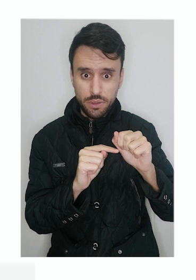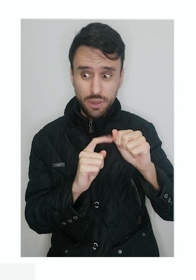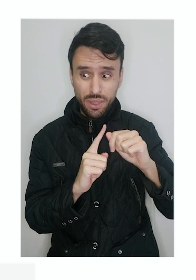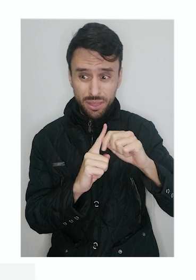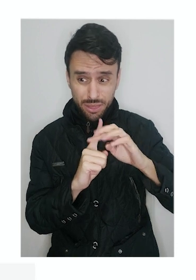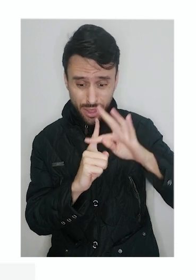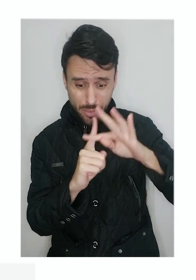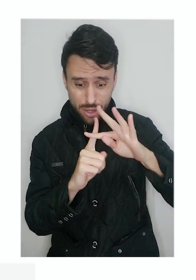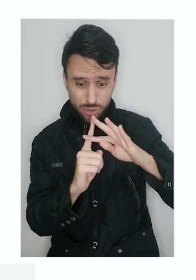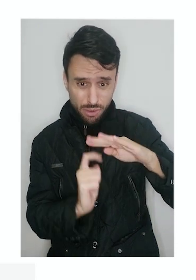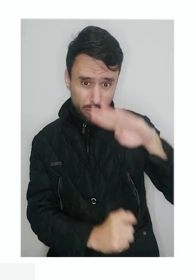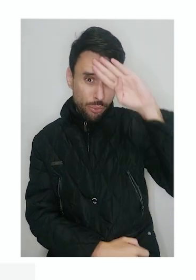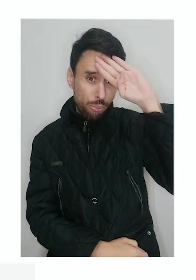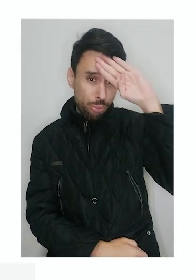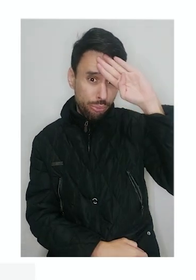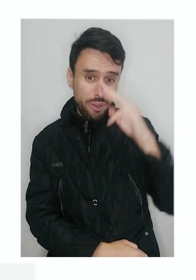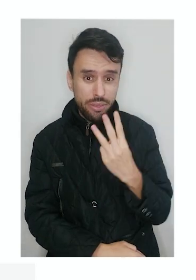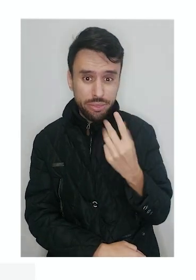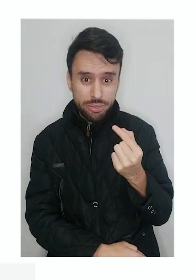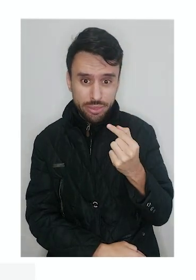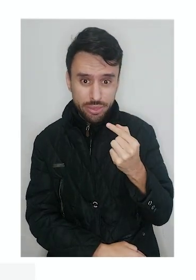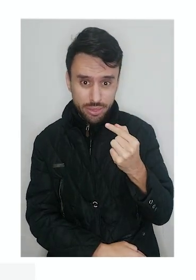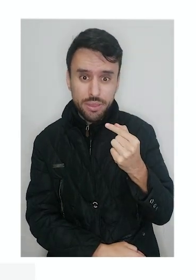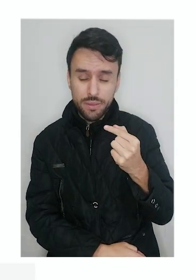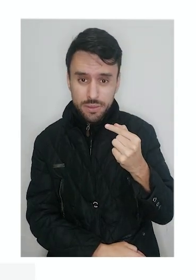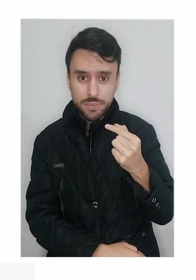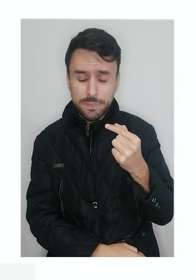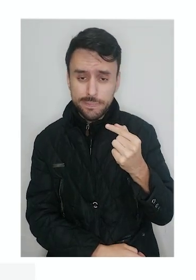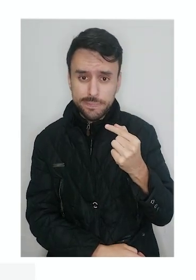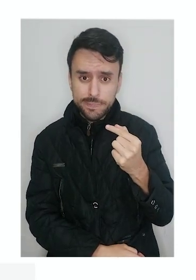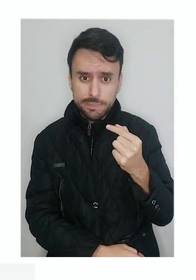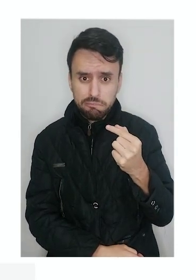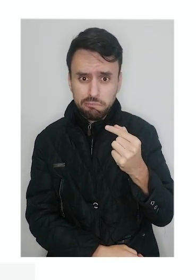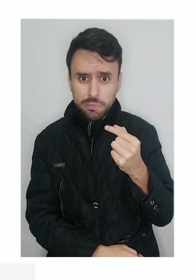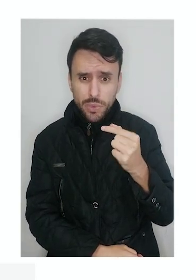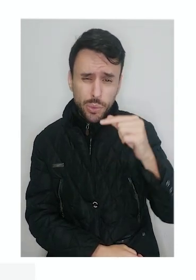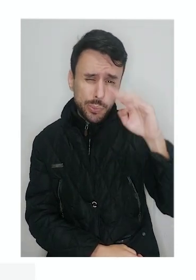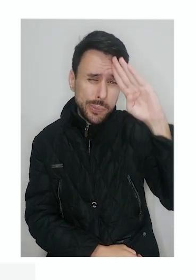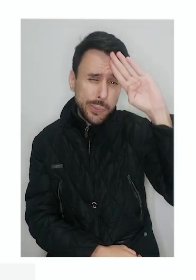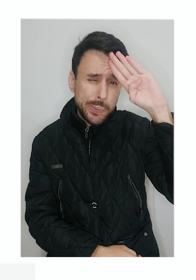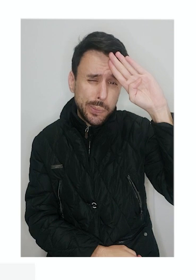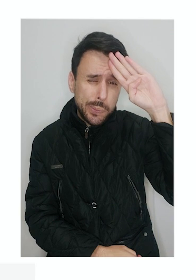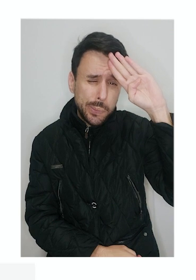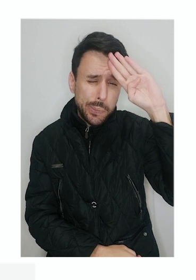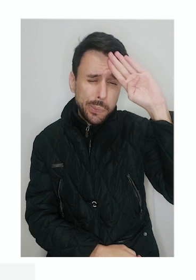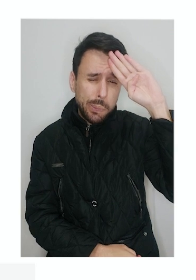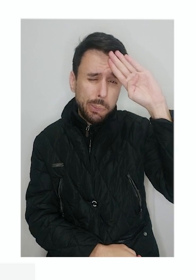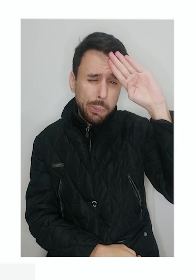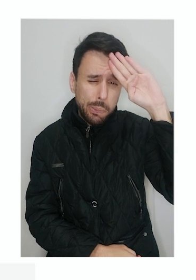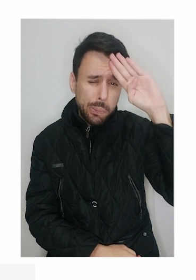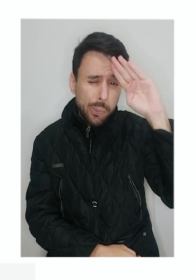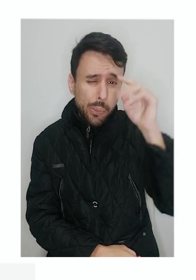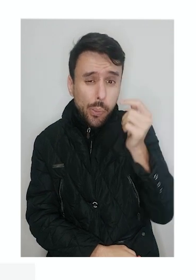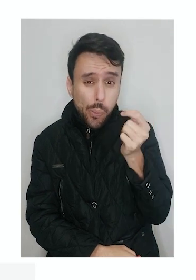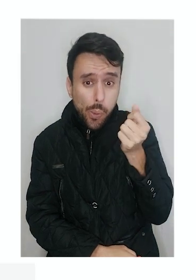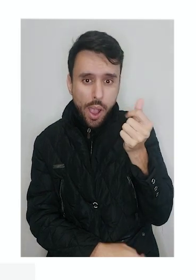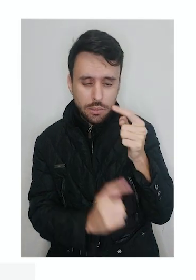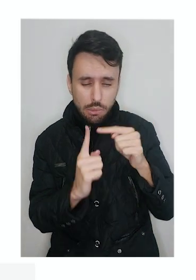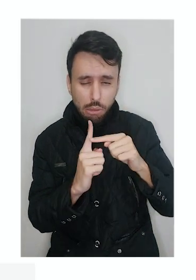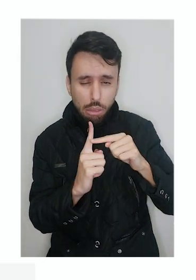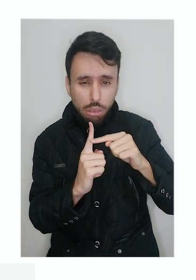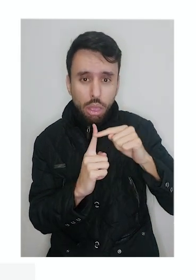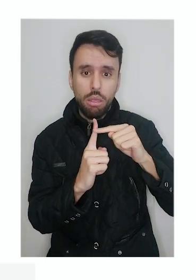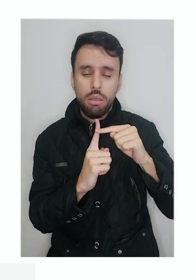37. A temperatura dela estava 37. Ela estava febril, ainda não era febre, estava mais ou